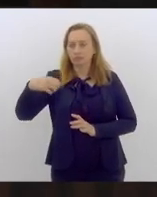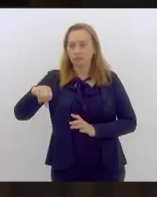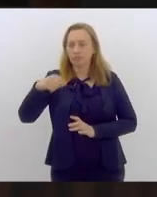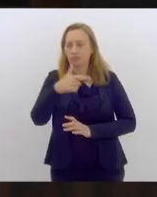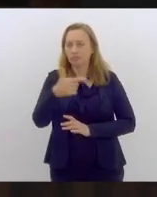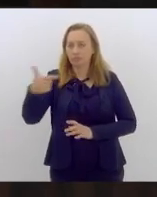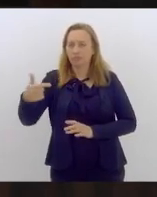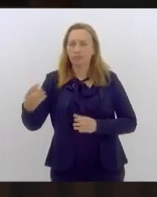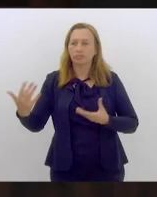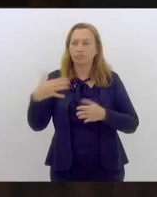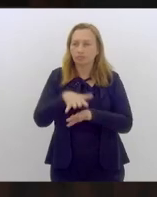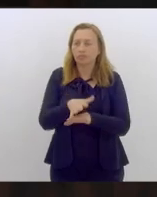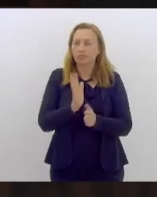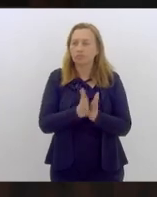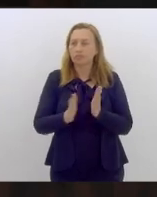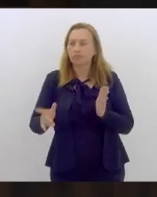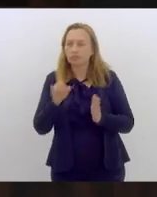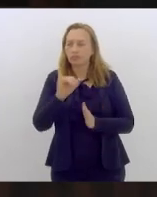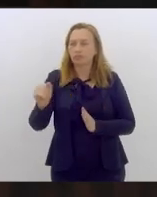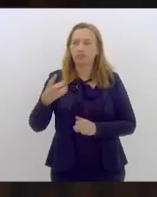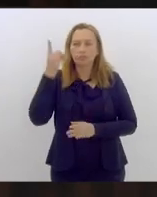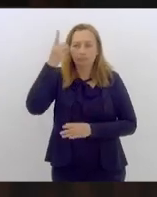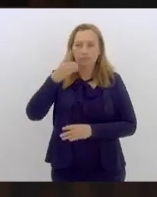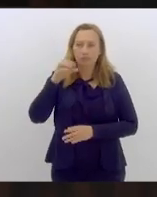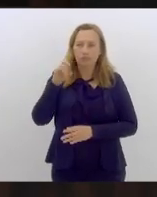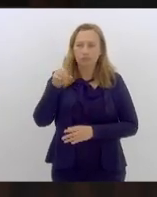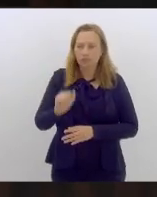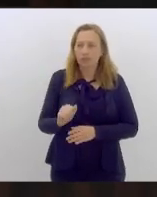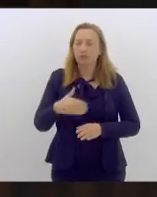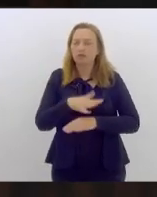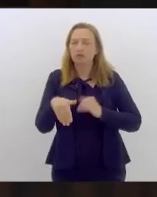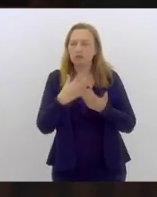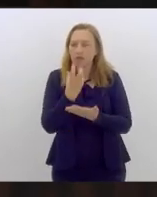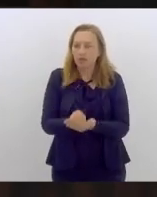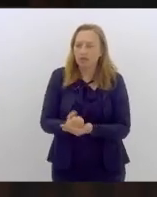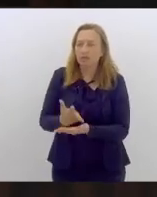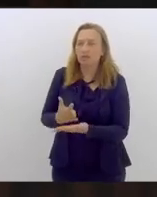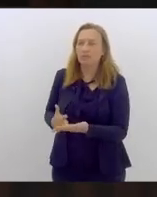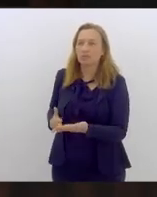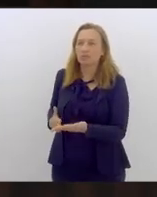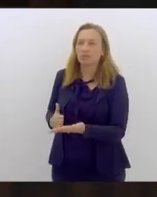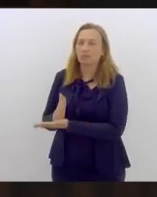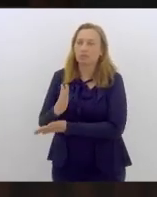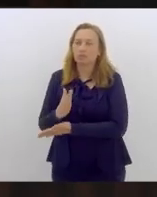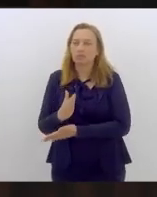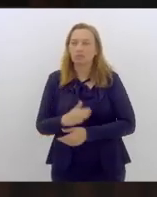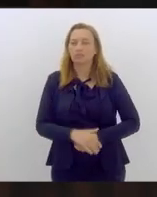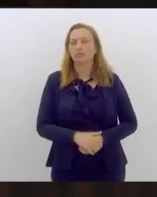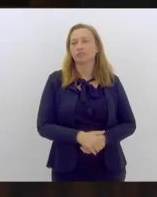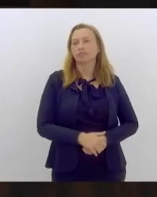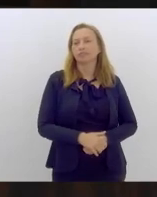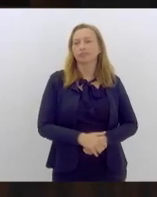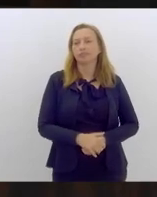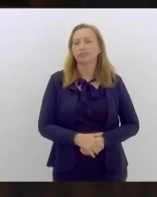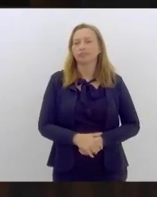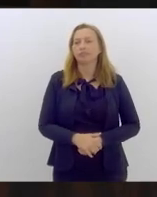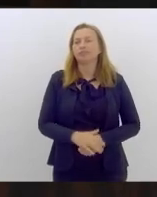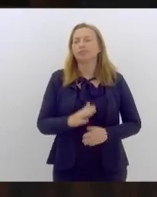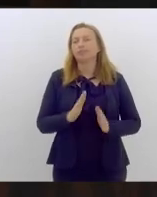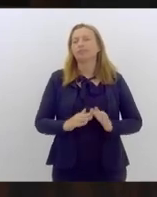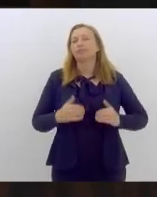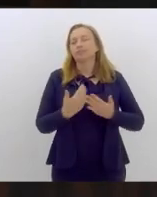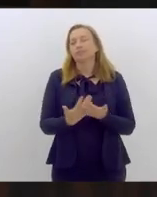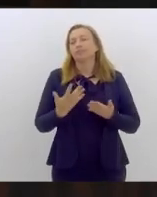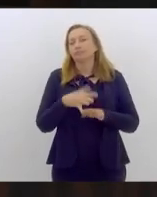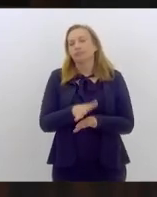requerida a inclusão na ordem do dia, deputado Márcio Canelo. Os senhores que aprovam permaneçam como estão. Aprovado. Requer